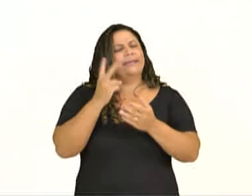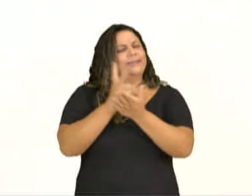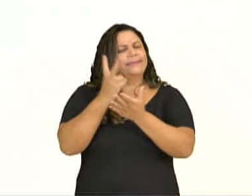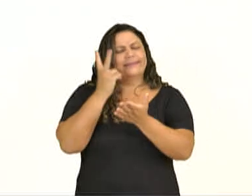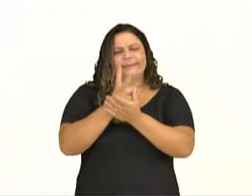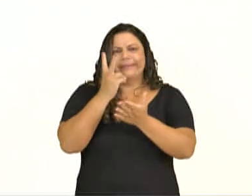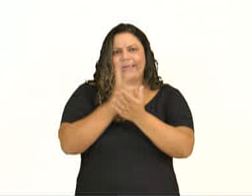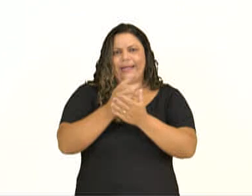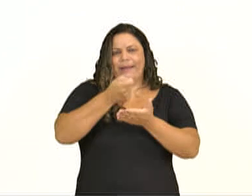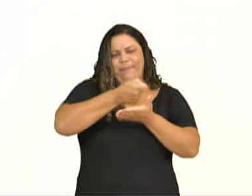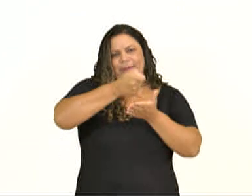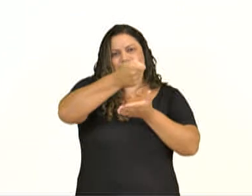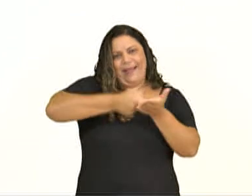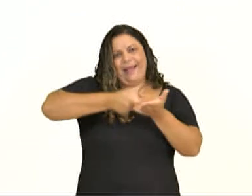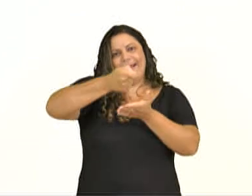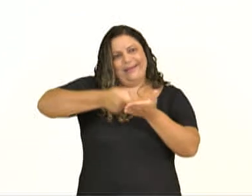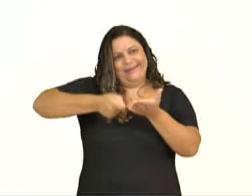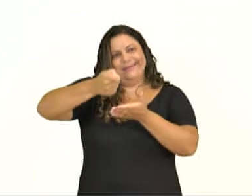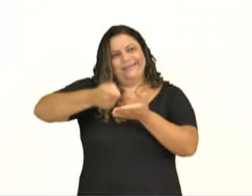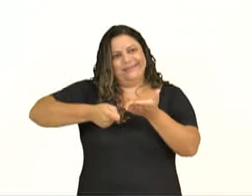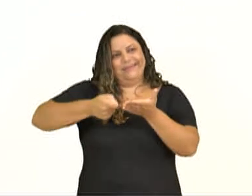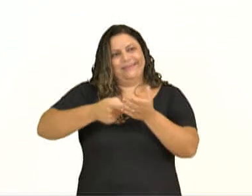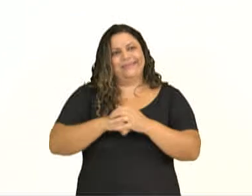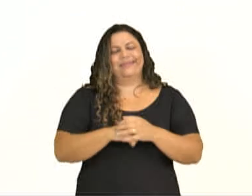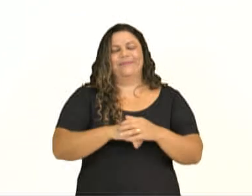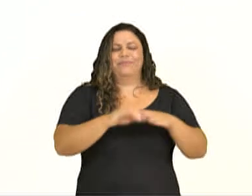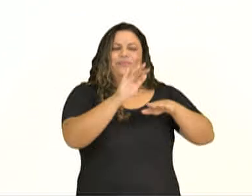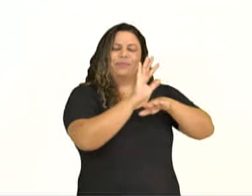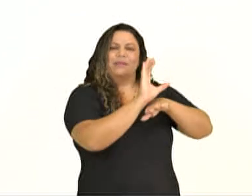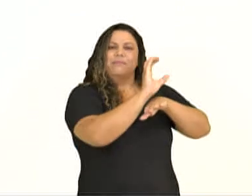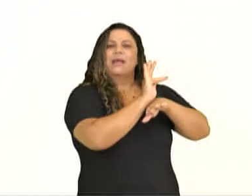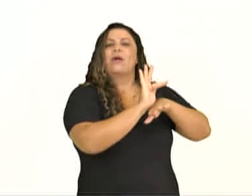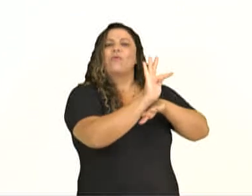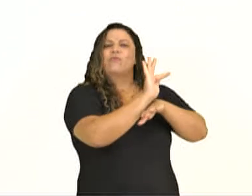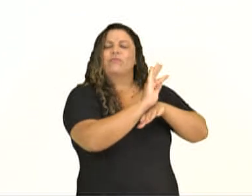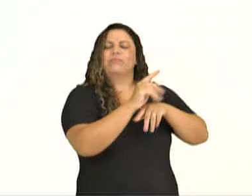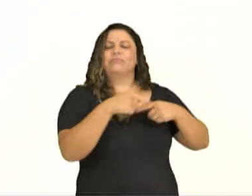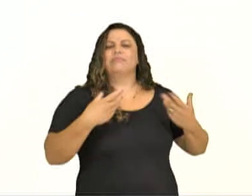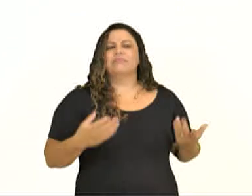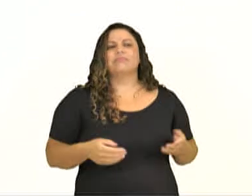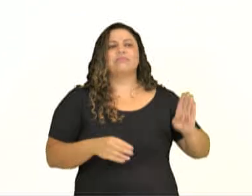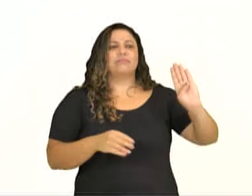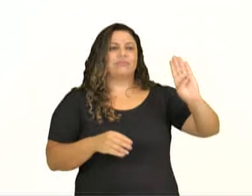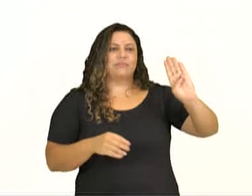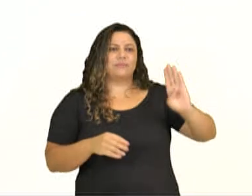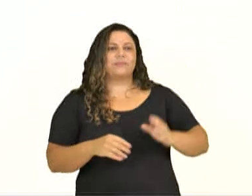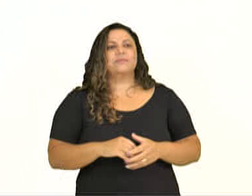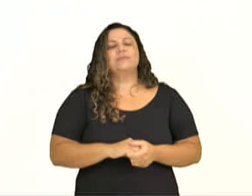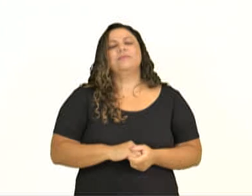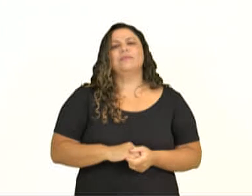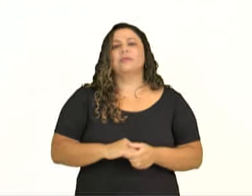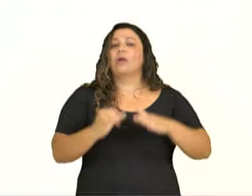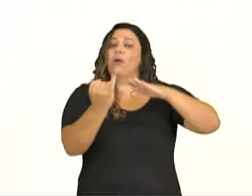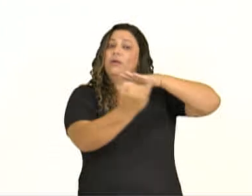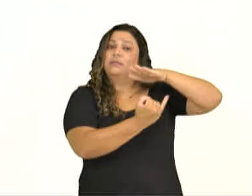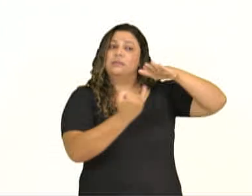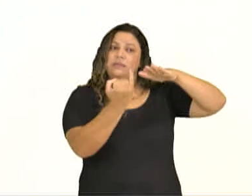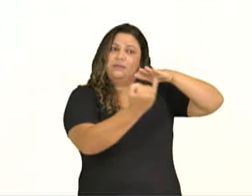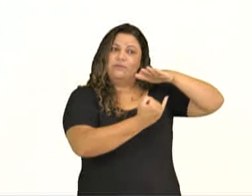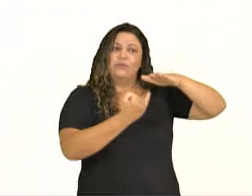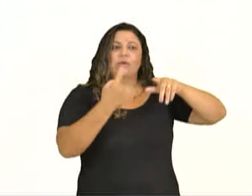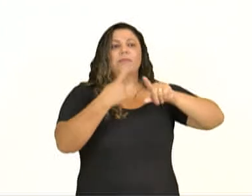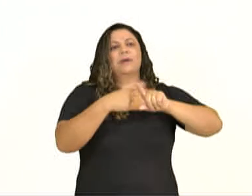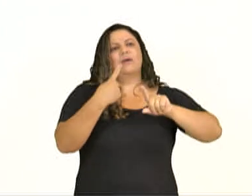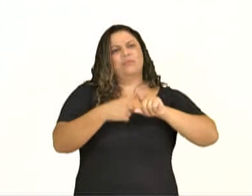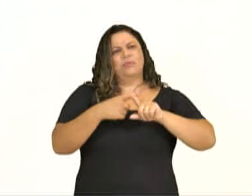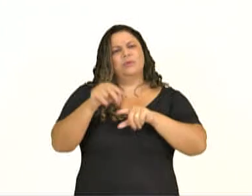geralmente essa regra é escrita de acordo com a norma culta? Ou alternativa B, podemos considerá-la informal, pois